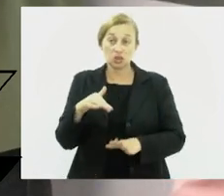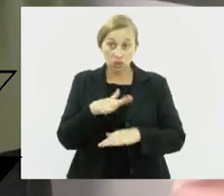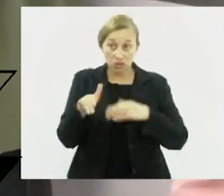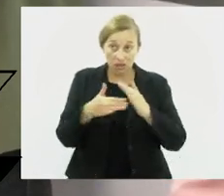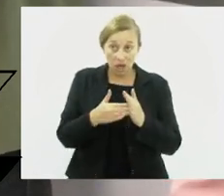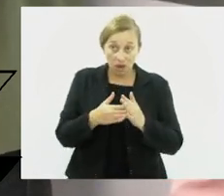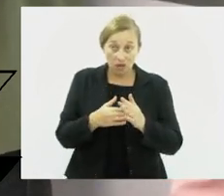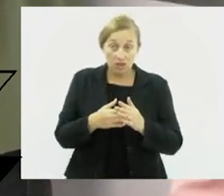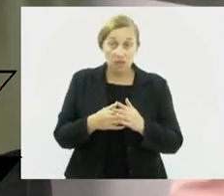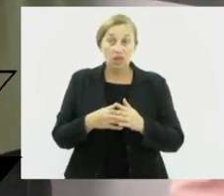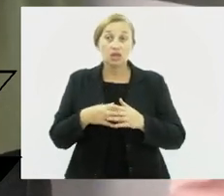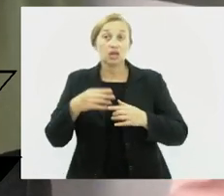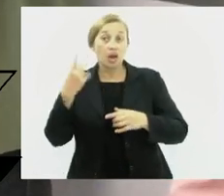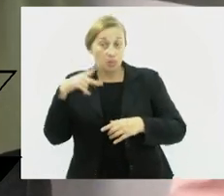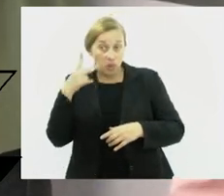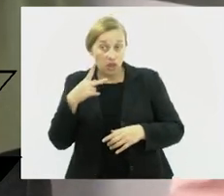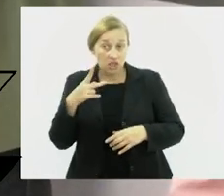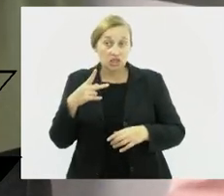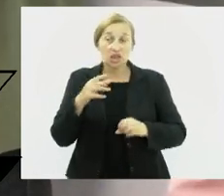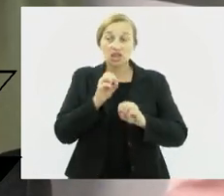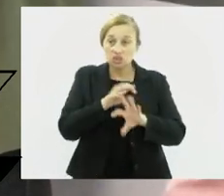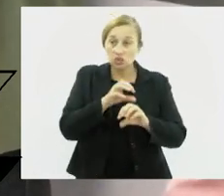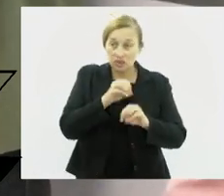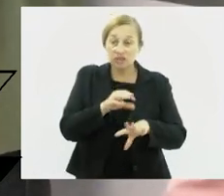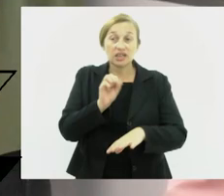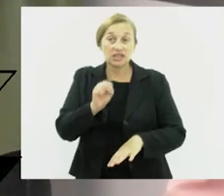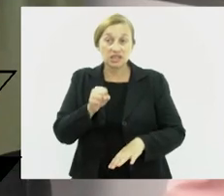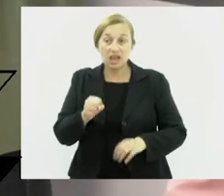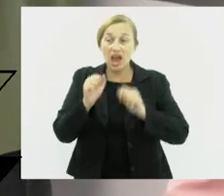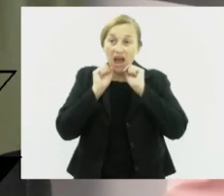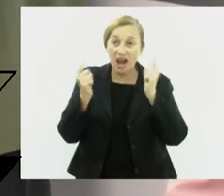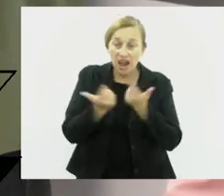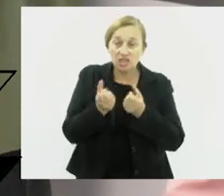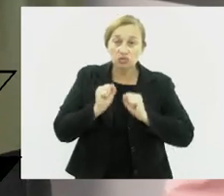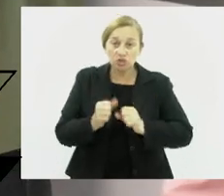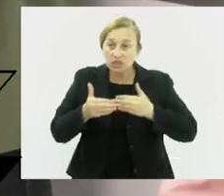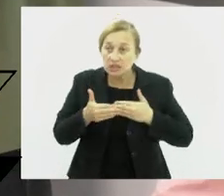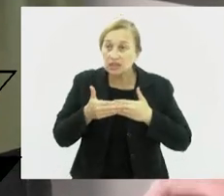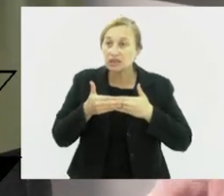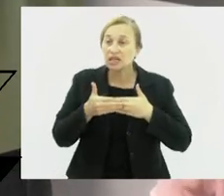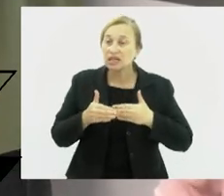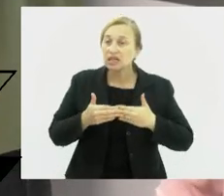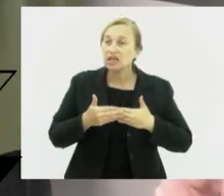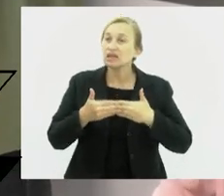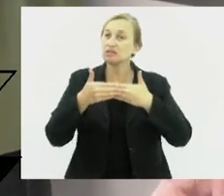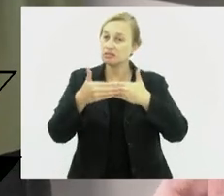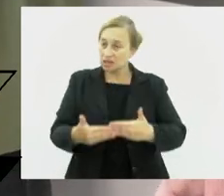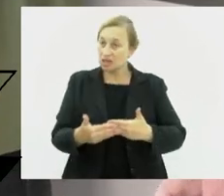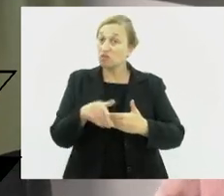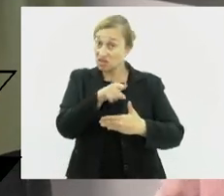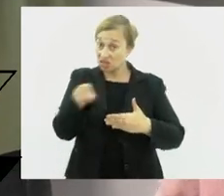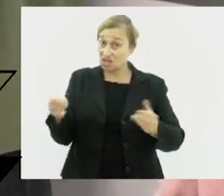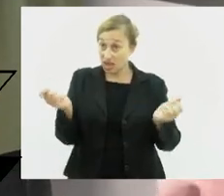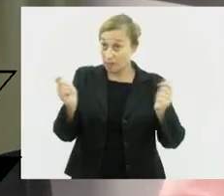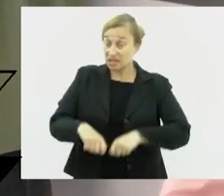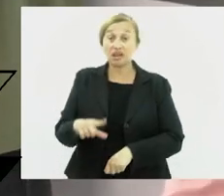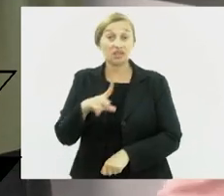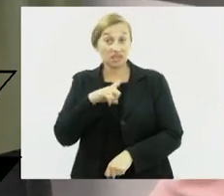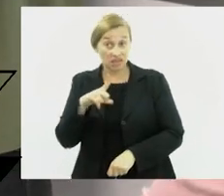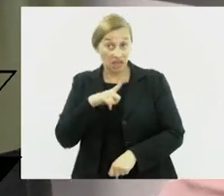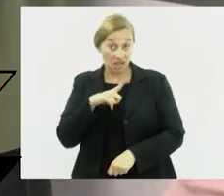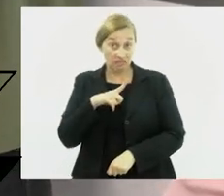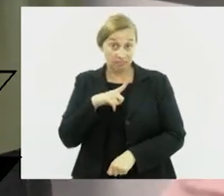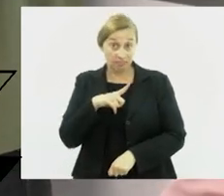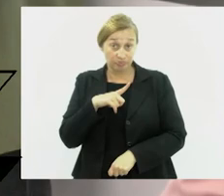política educativa, essa sim, eu acho que a LERJ podia tomar a frente, porque vocês têm capacidade de fazer isso de uma